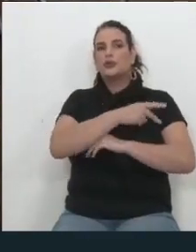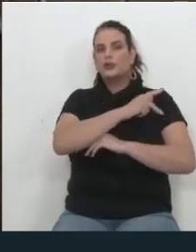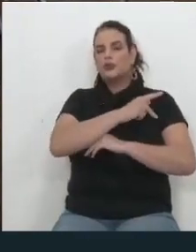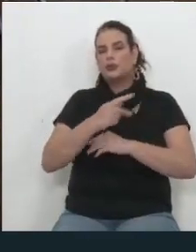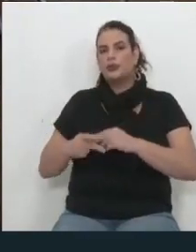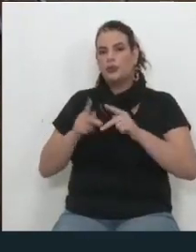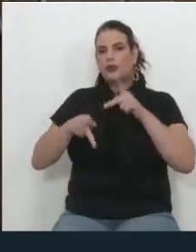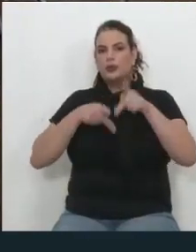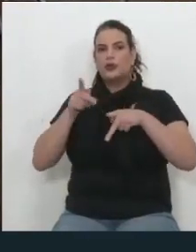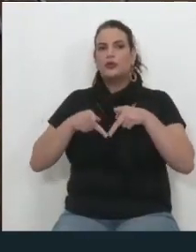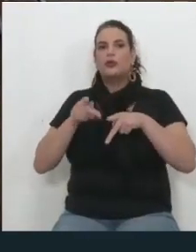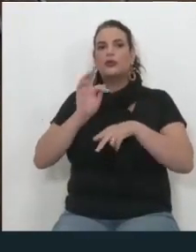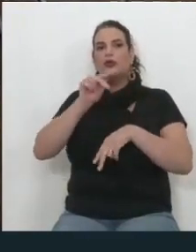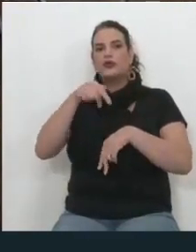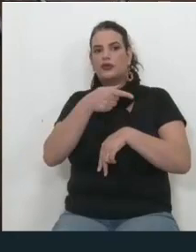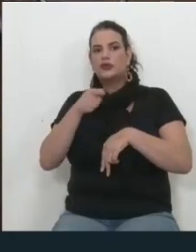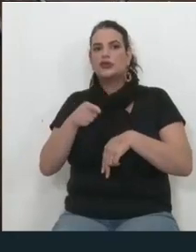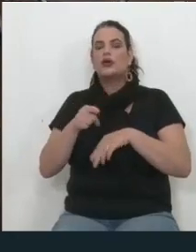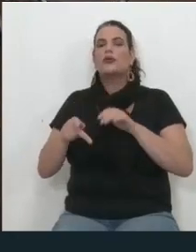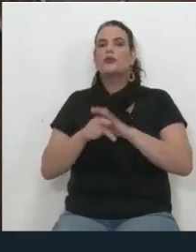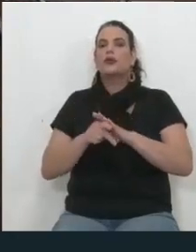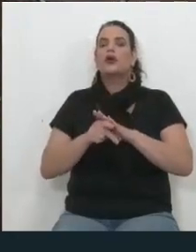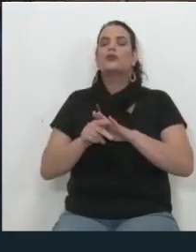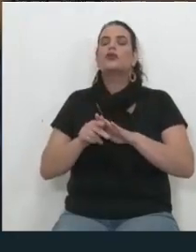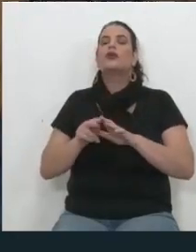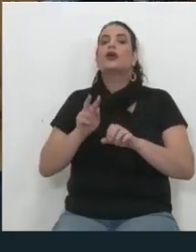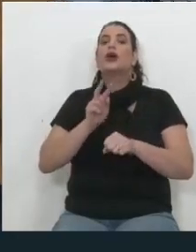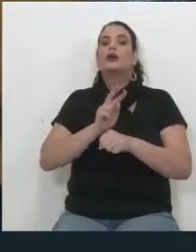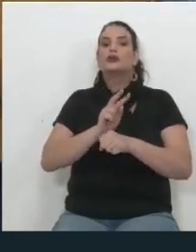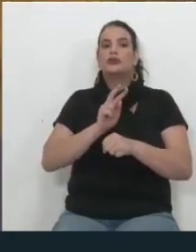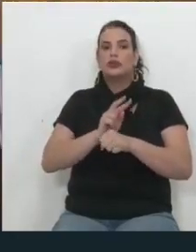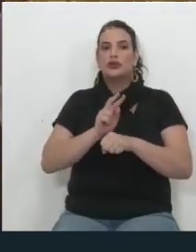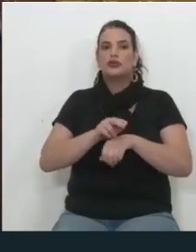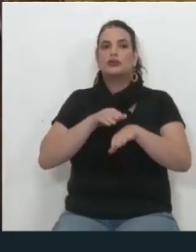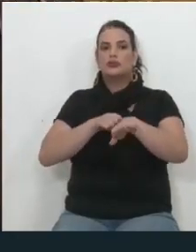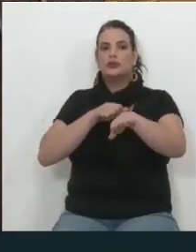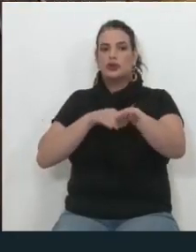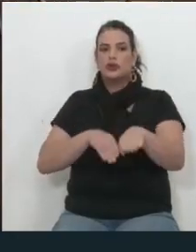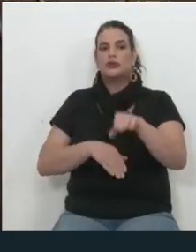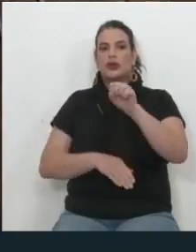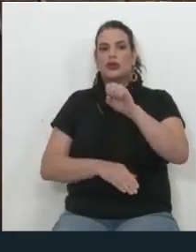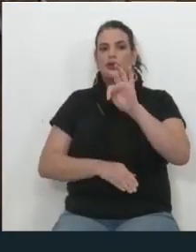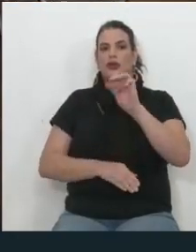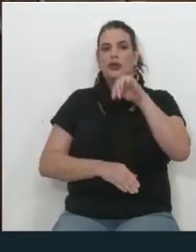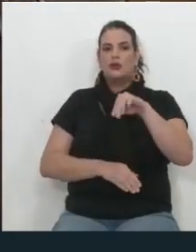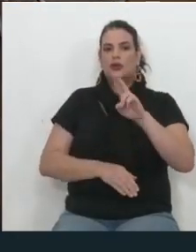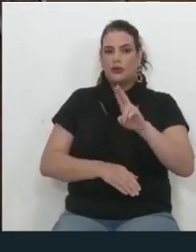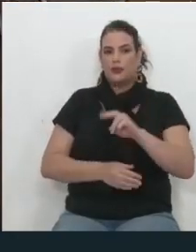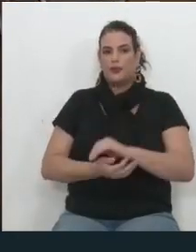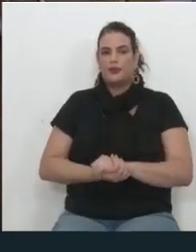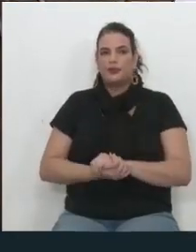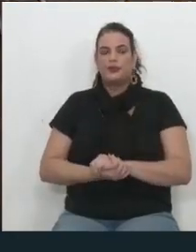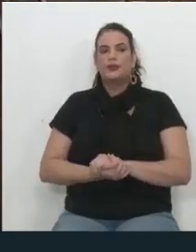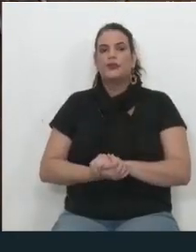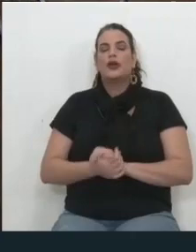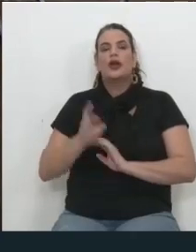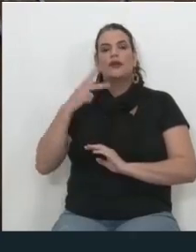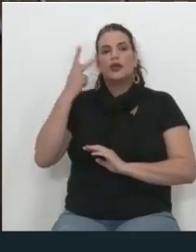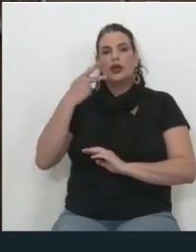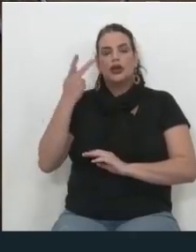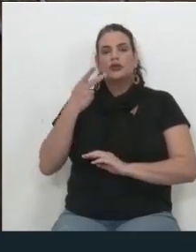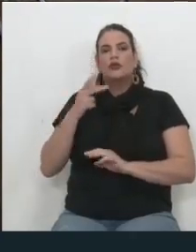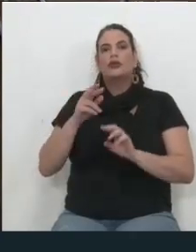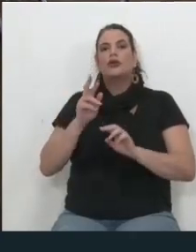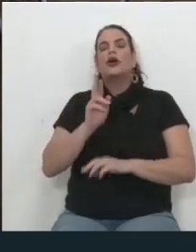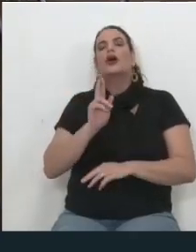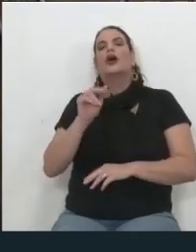a função cargo de agente de transporte e trânsito STMU. Autor, vereador Rafael Acosta. Pela